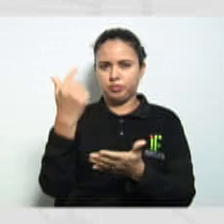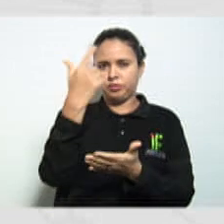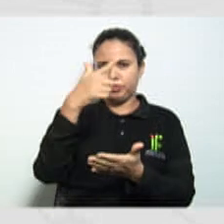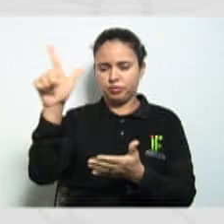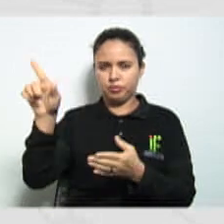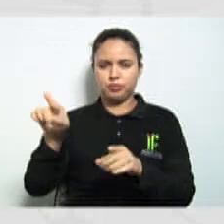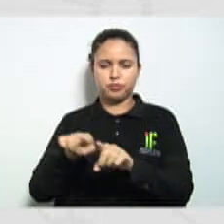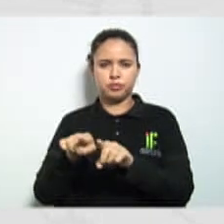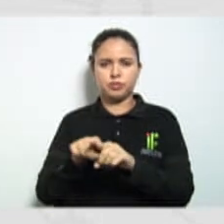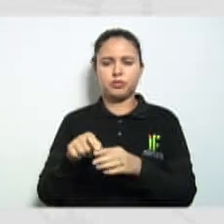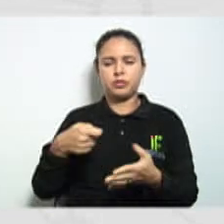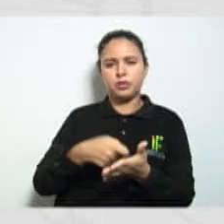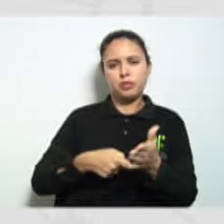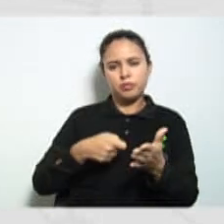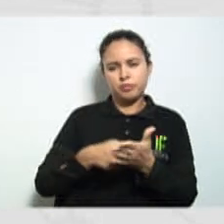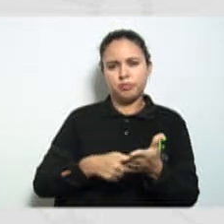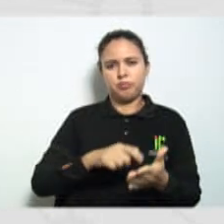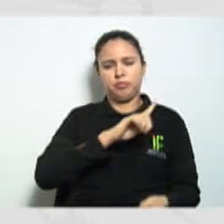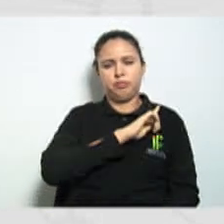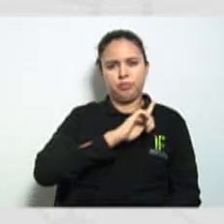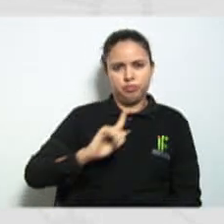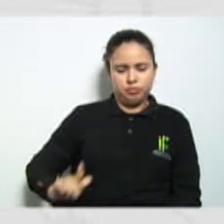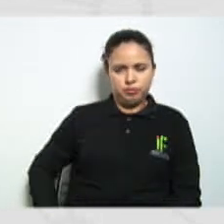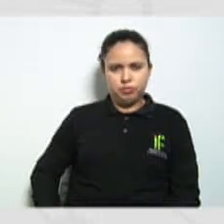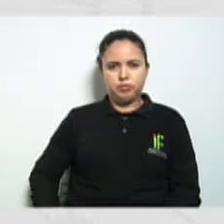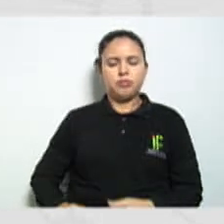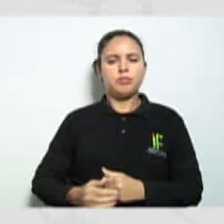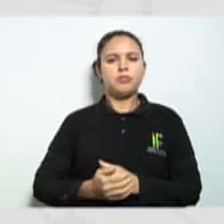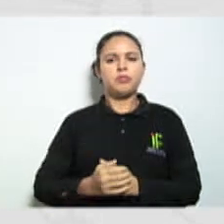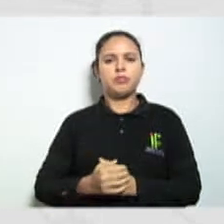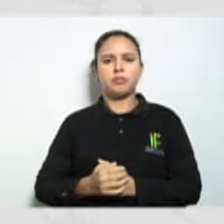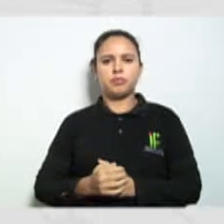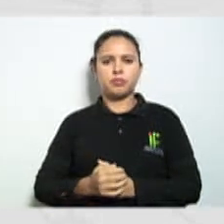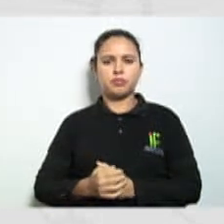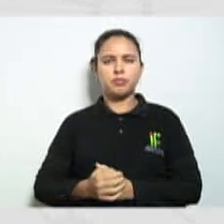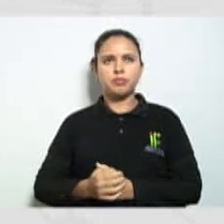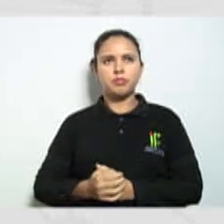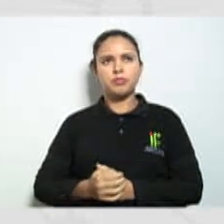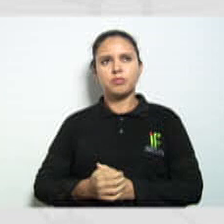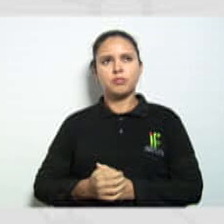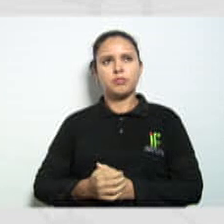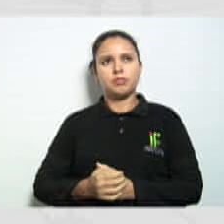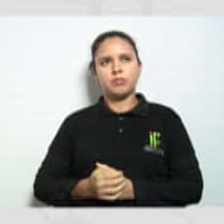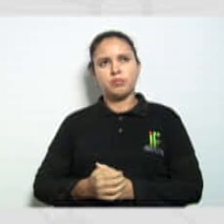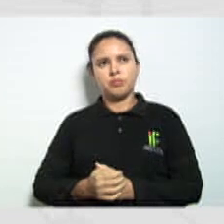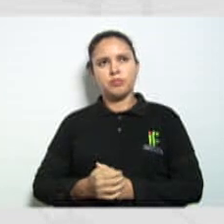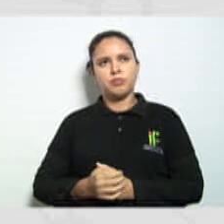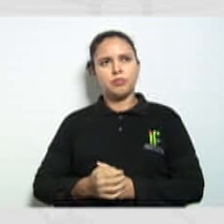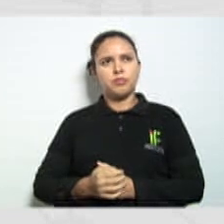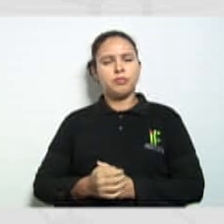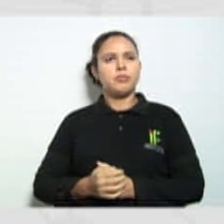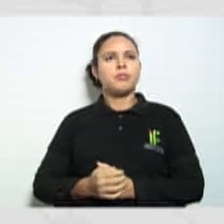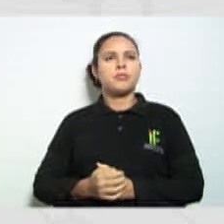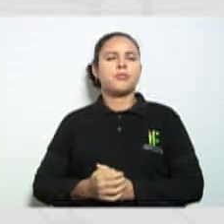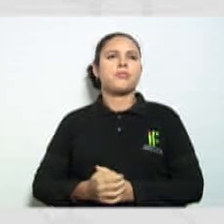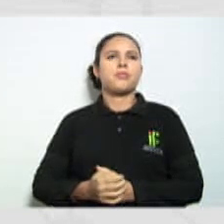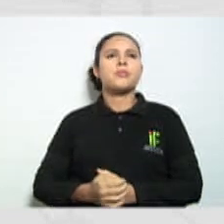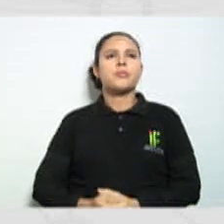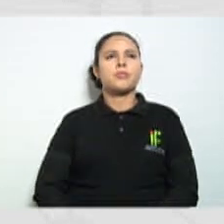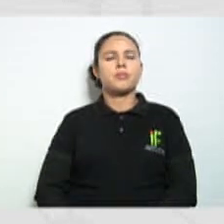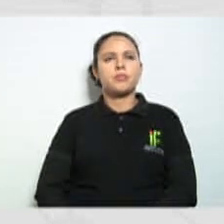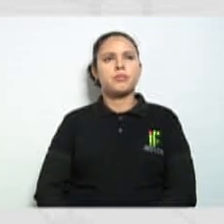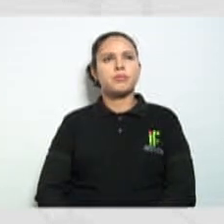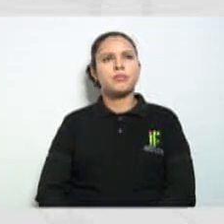então nós temos lá a conta, vamos supor, fornecedores, né, tem que ser separados, associados ou pode ser obrigações